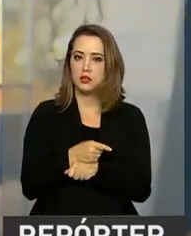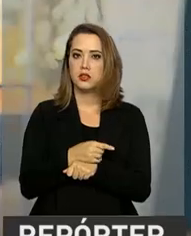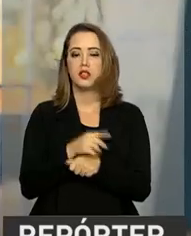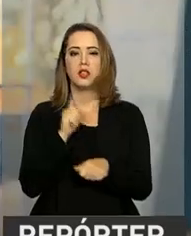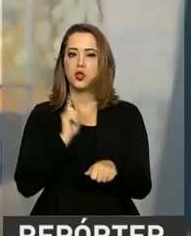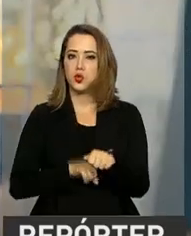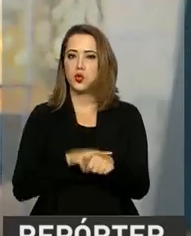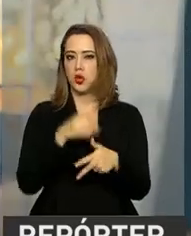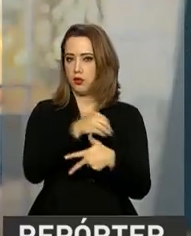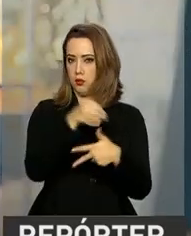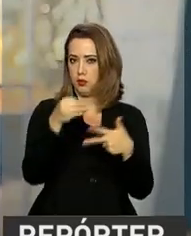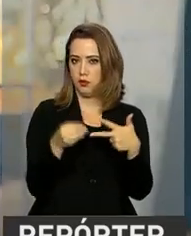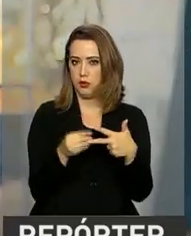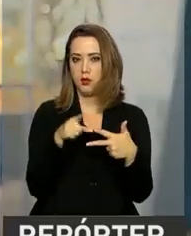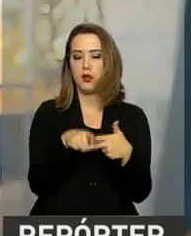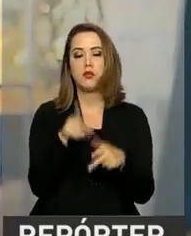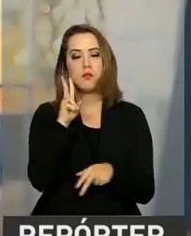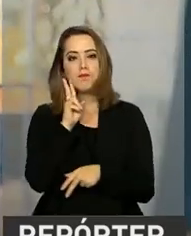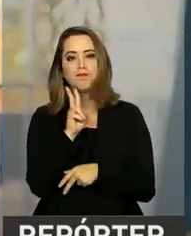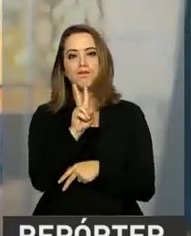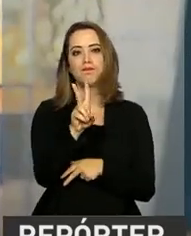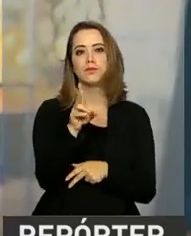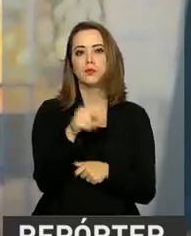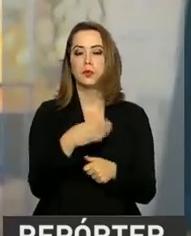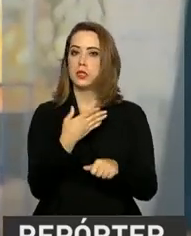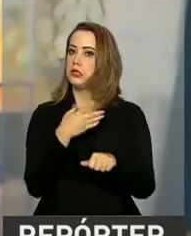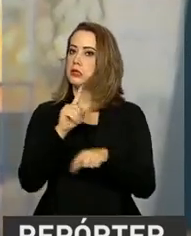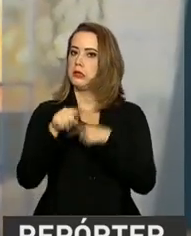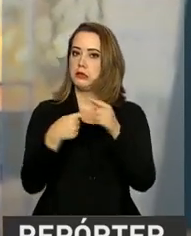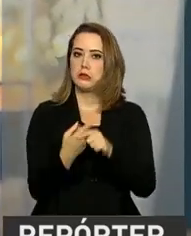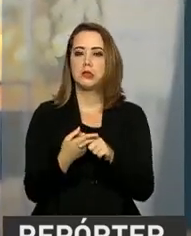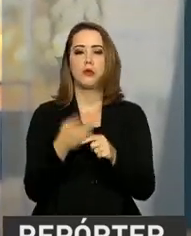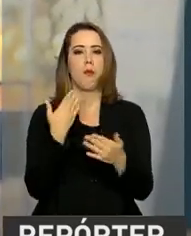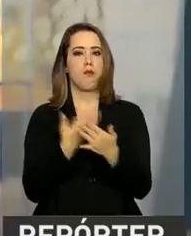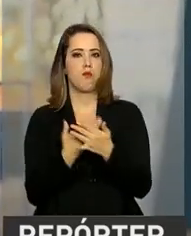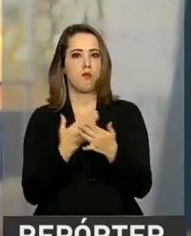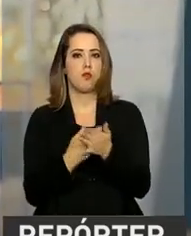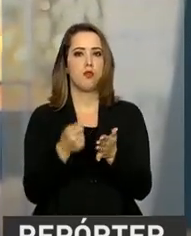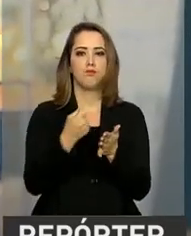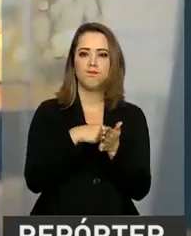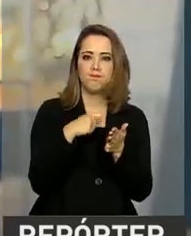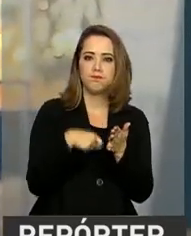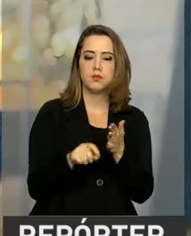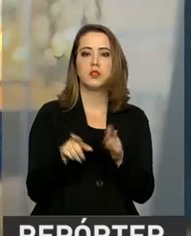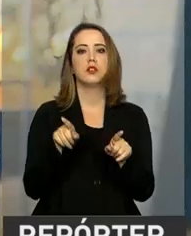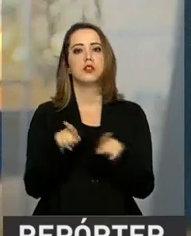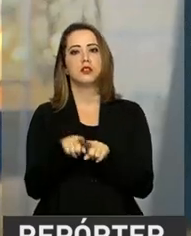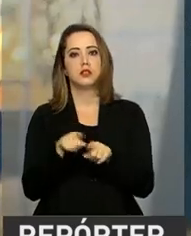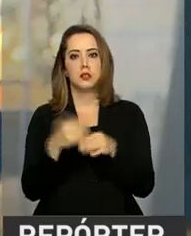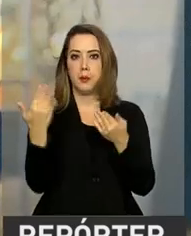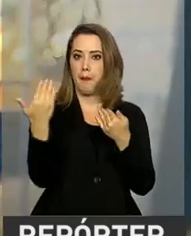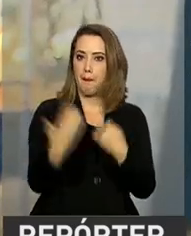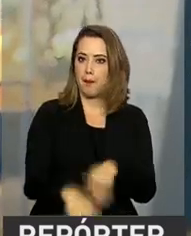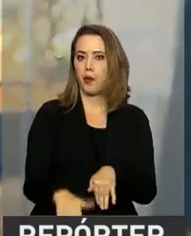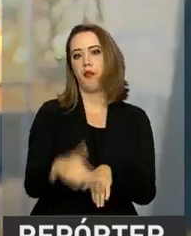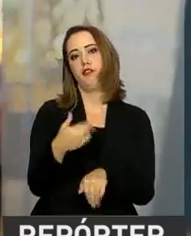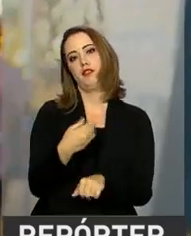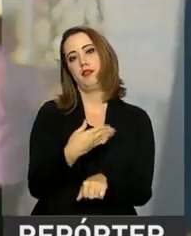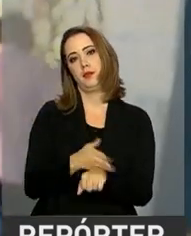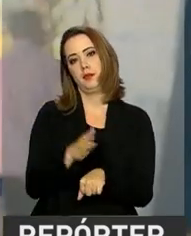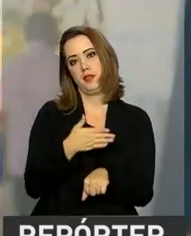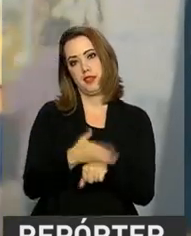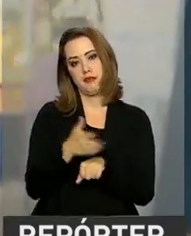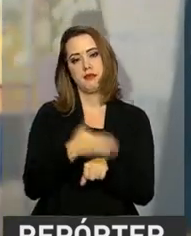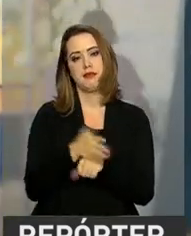Enem lá eles podem acessar exercícios videoaulas e também simulados como o que vai começar